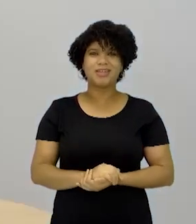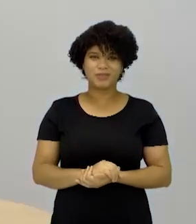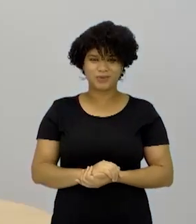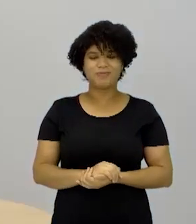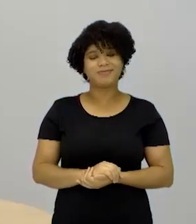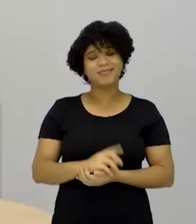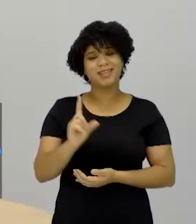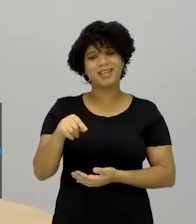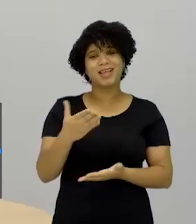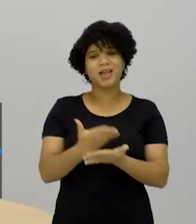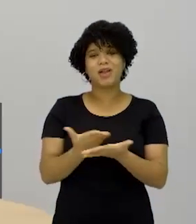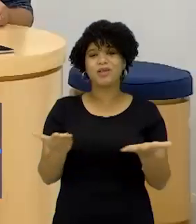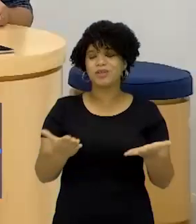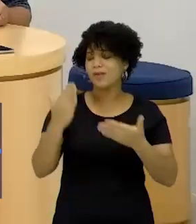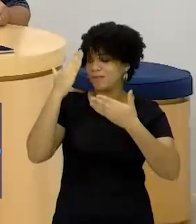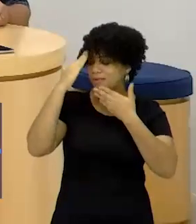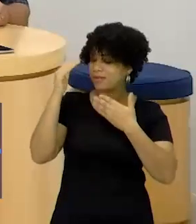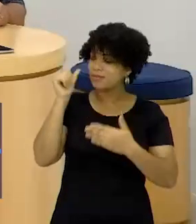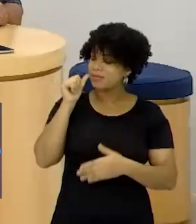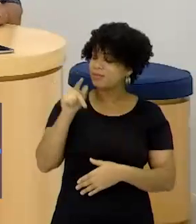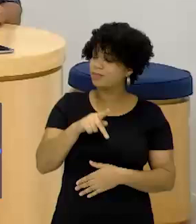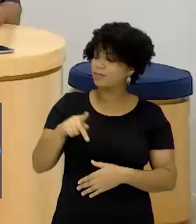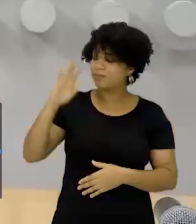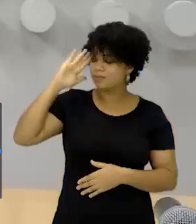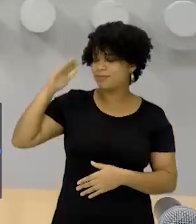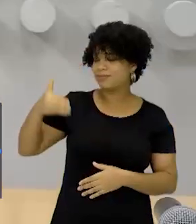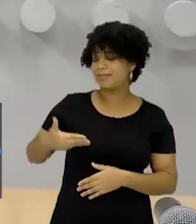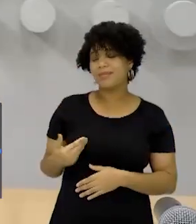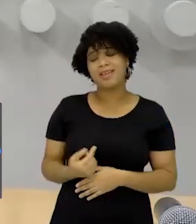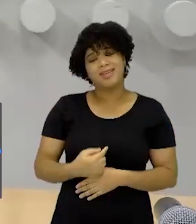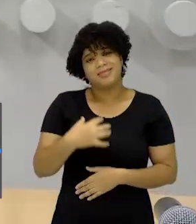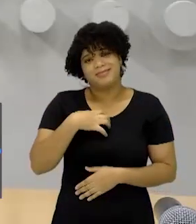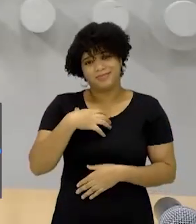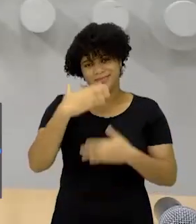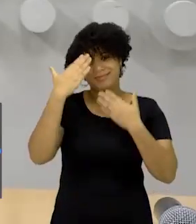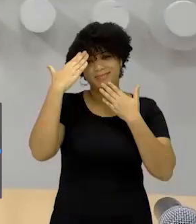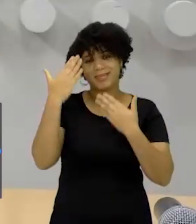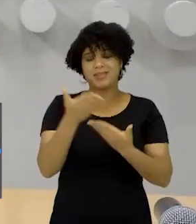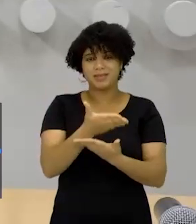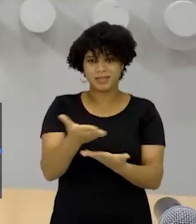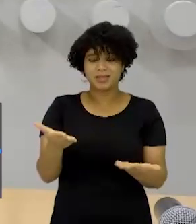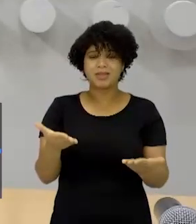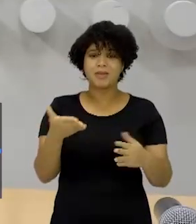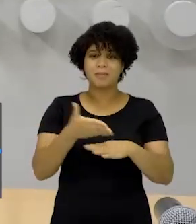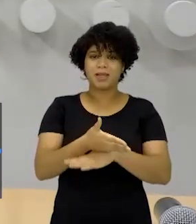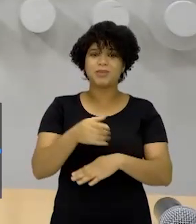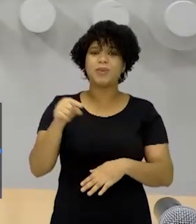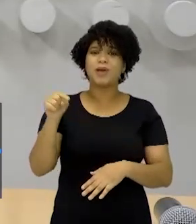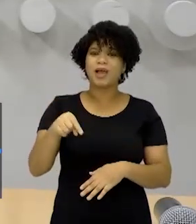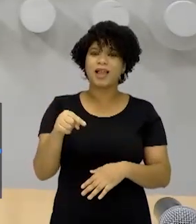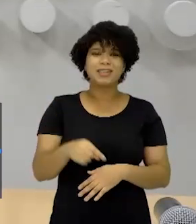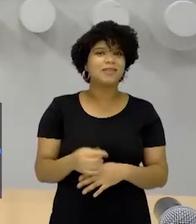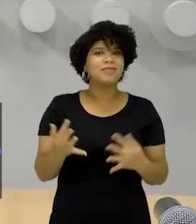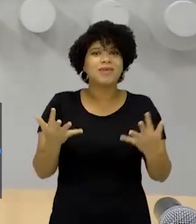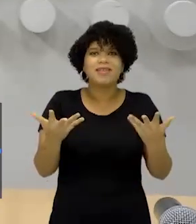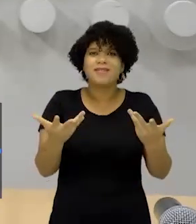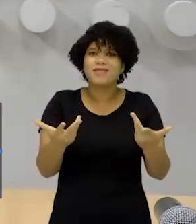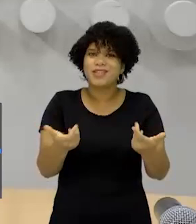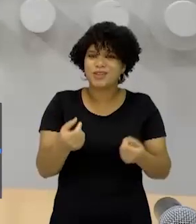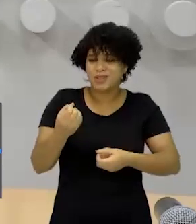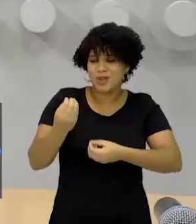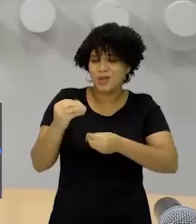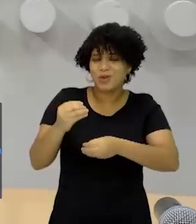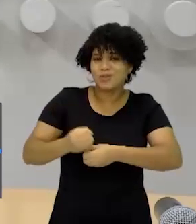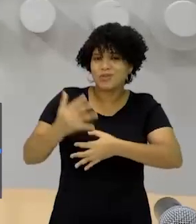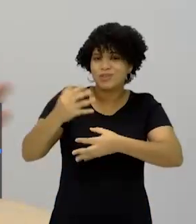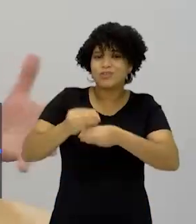foi essa a nossa aula de hoje. Professora Tânia, muito obrigado pela aula de hoje. Eu que agradeço a participação de vocês. Vocês participaram lindamente hoje aqui no chat.